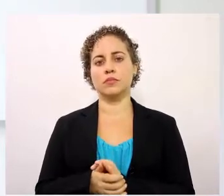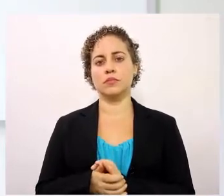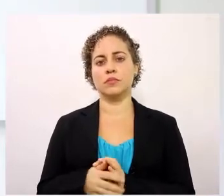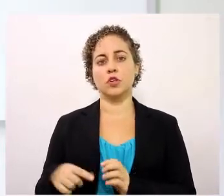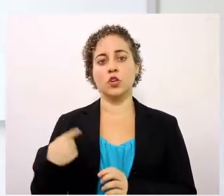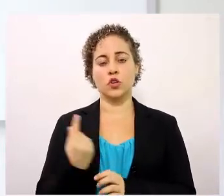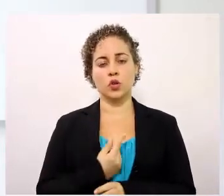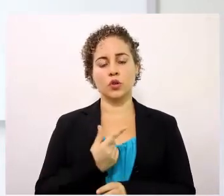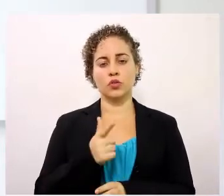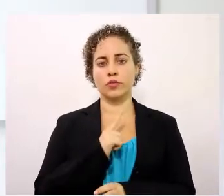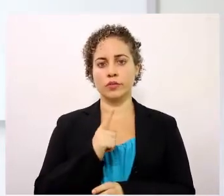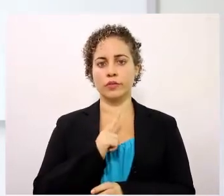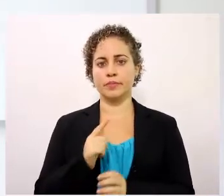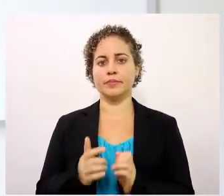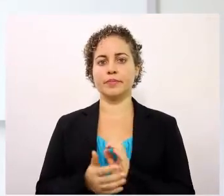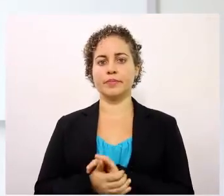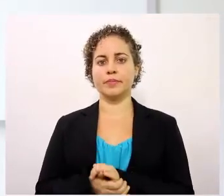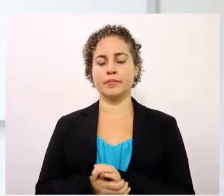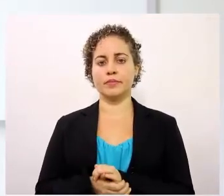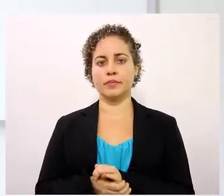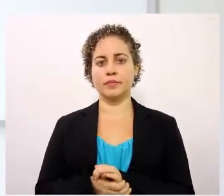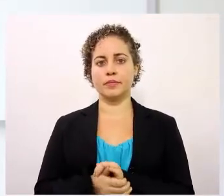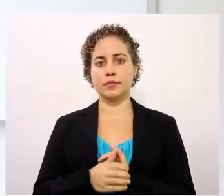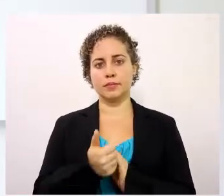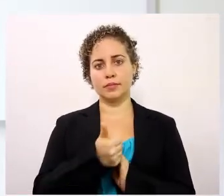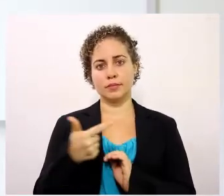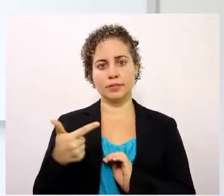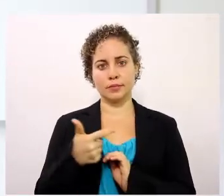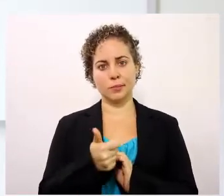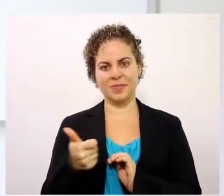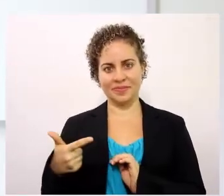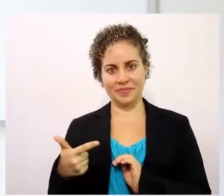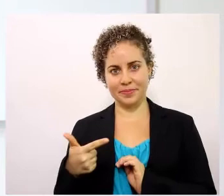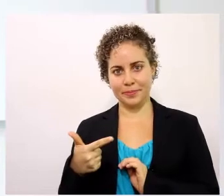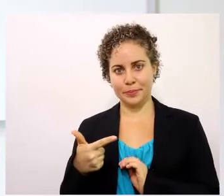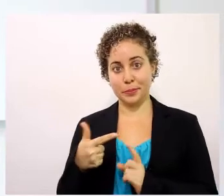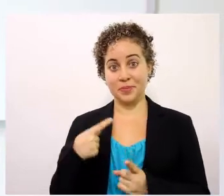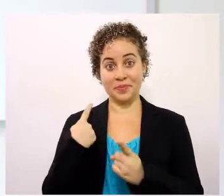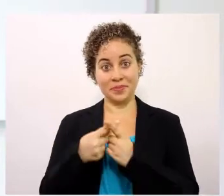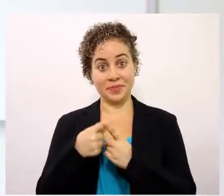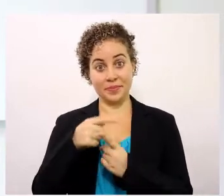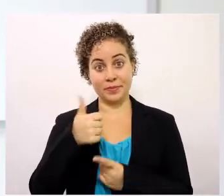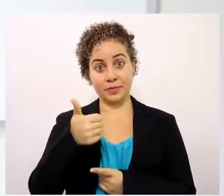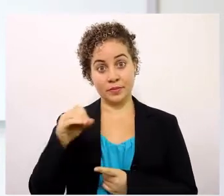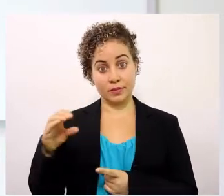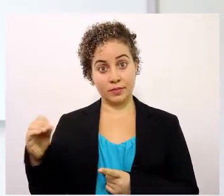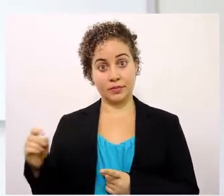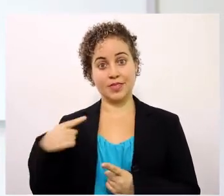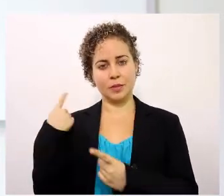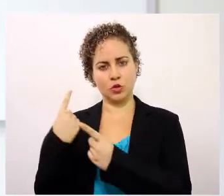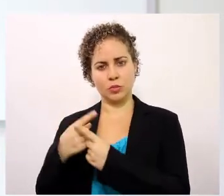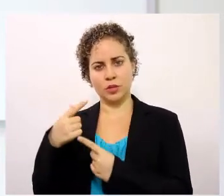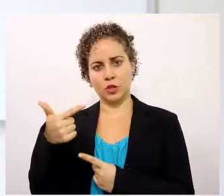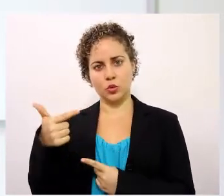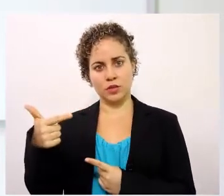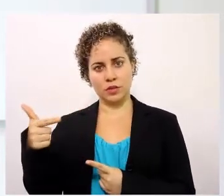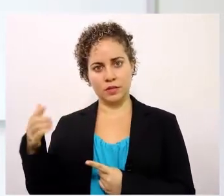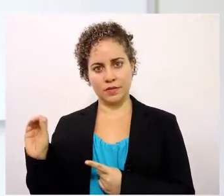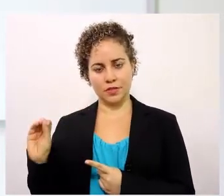nós teremos então 12, que multiplica 100, que multiplica